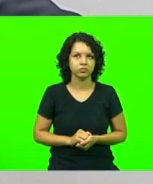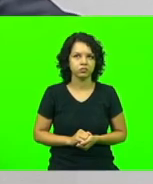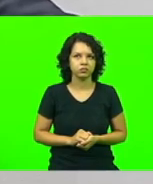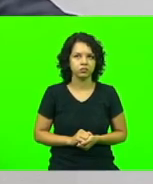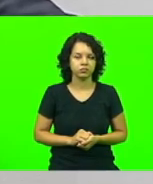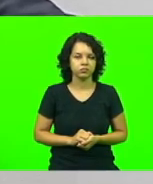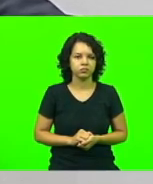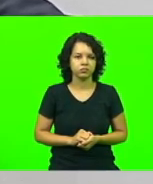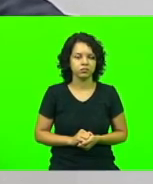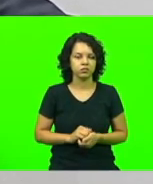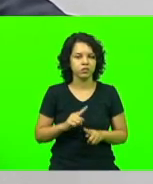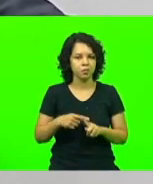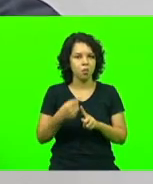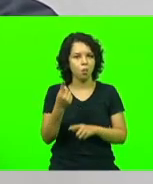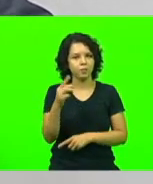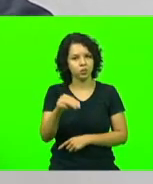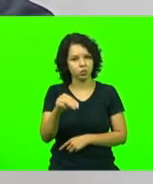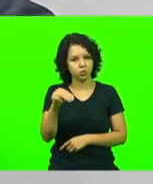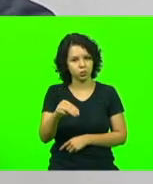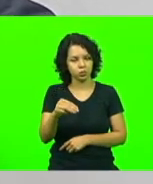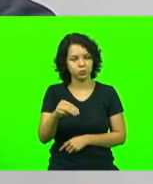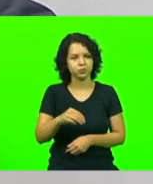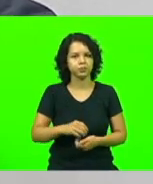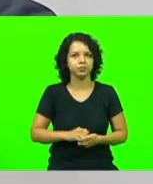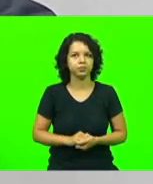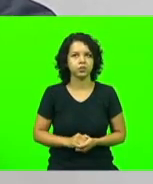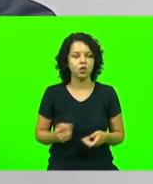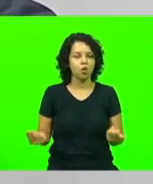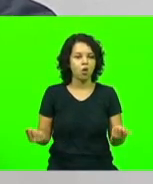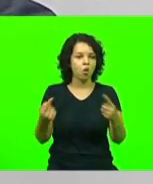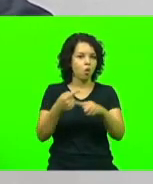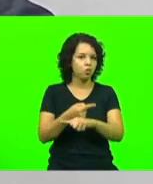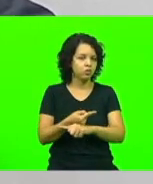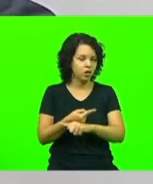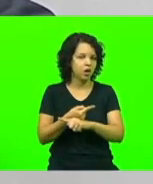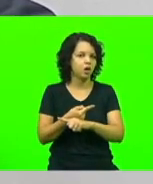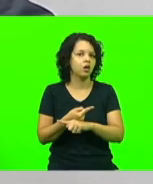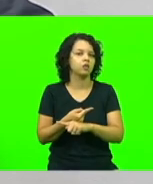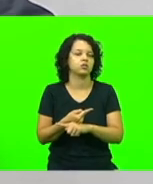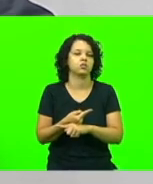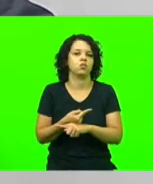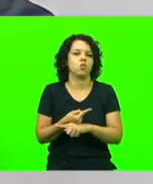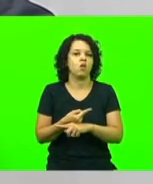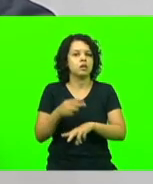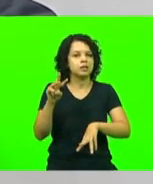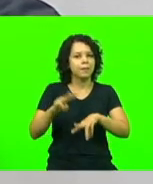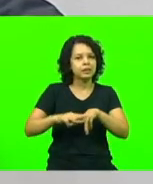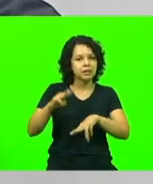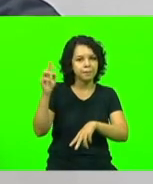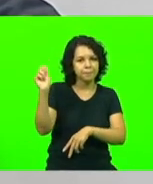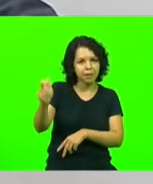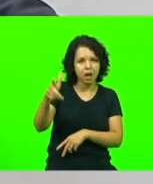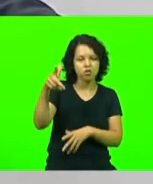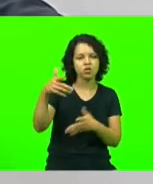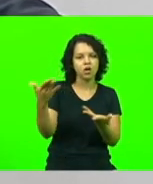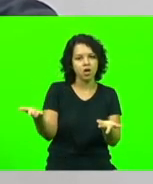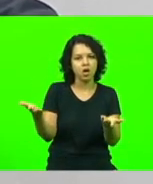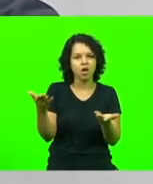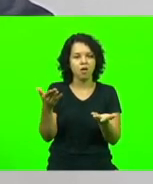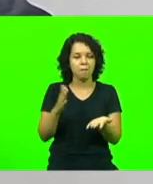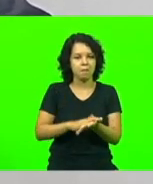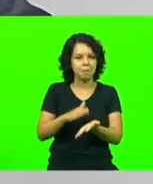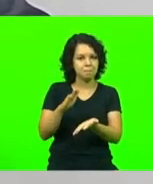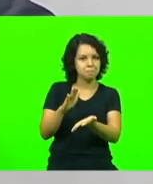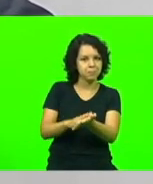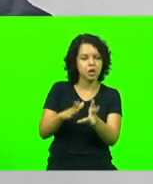Mais um minuto, deputado Sargento Lima. Contrariando essa lógica aqui, dessa matemática que eles inventam aqui, de que, pô, parabéns,